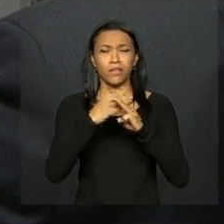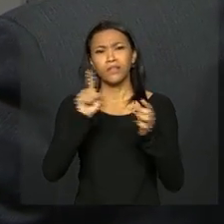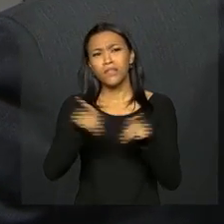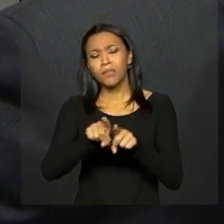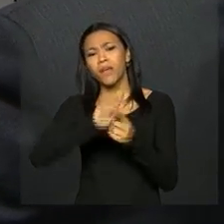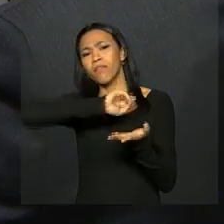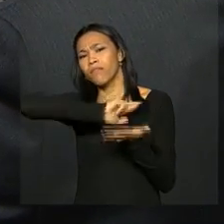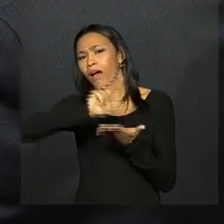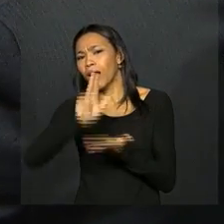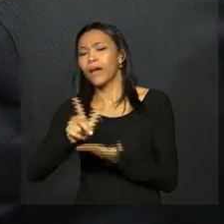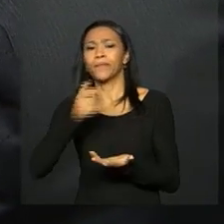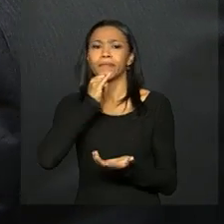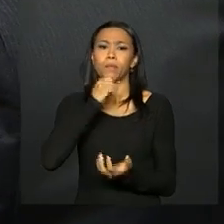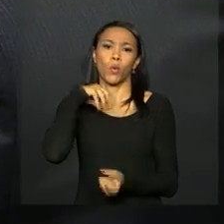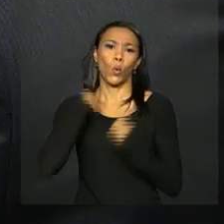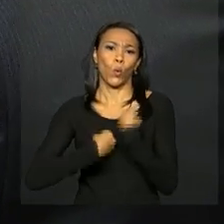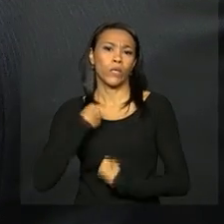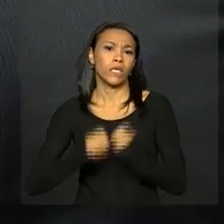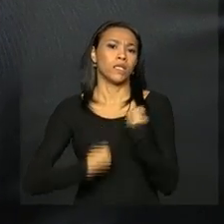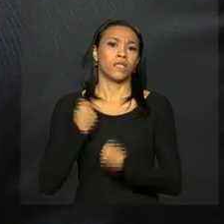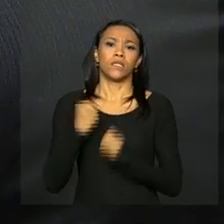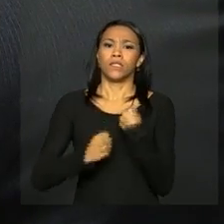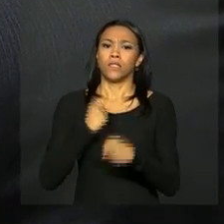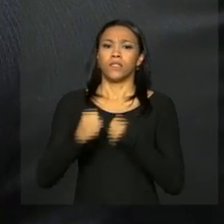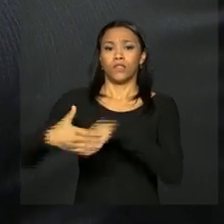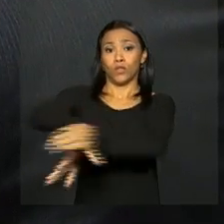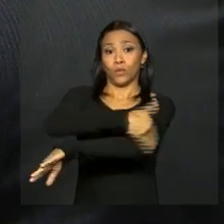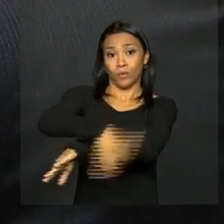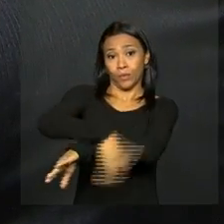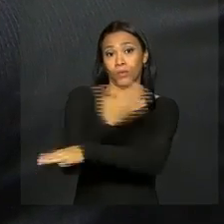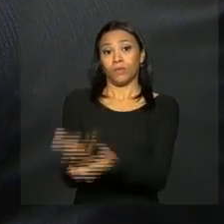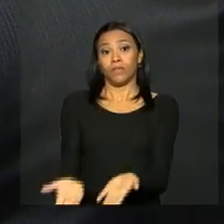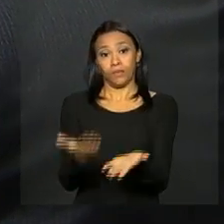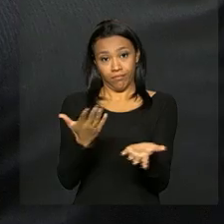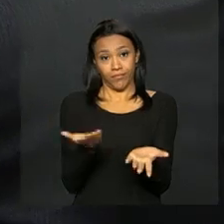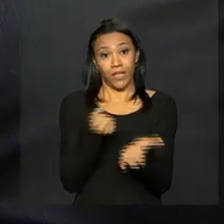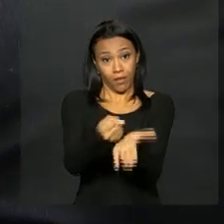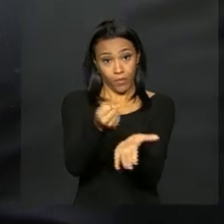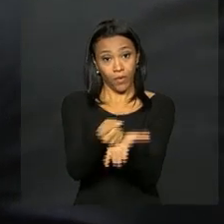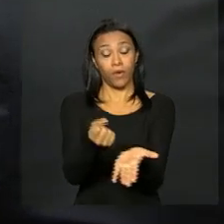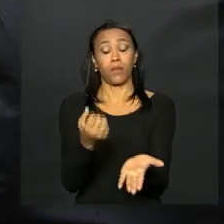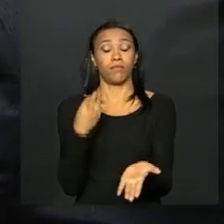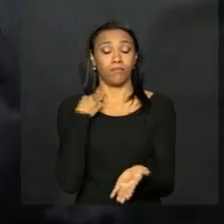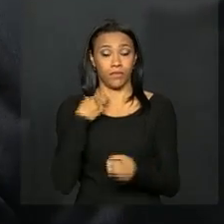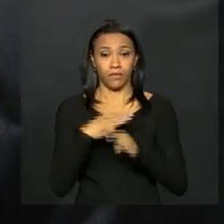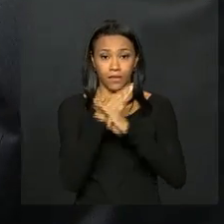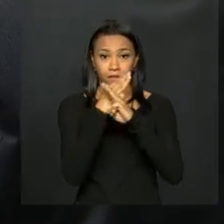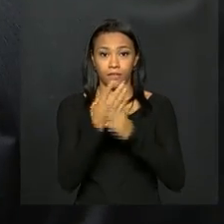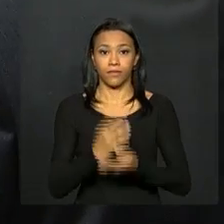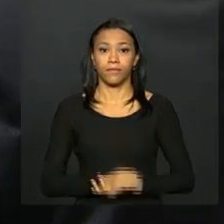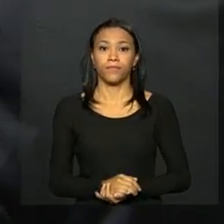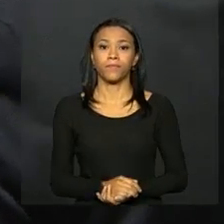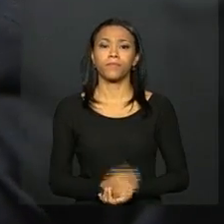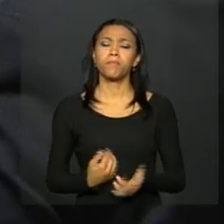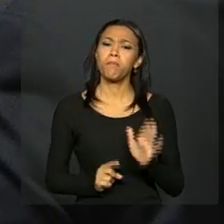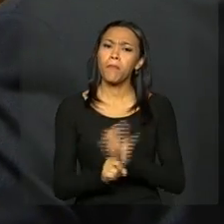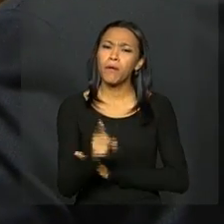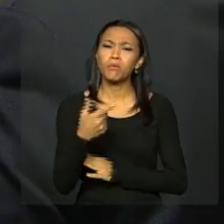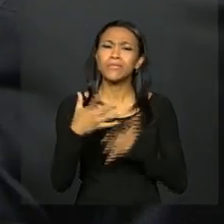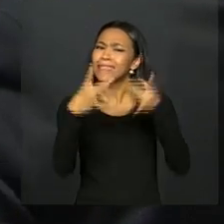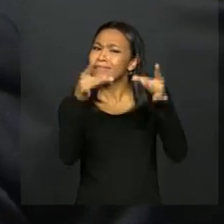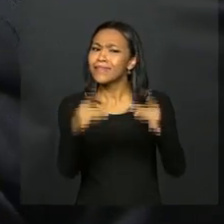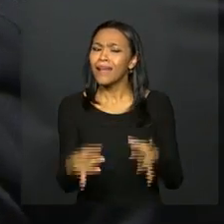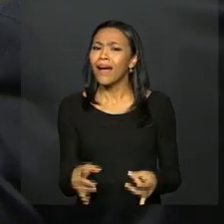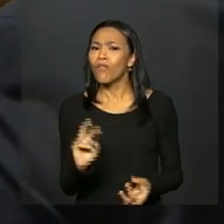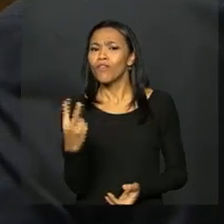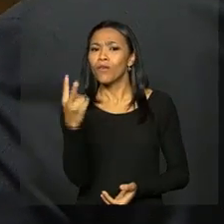circuitos e corridas de rua que a Caixa efetivamente tomou conta dessas corridas há alguns anos. Bom, sem detalhar os valores,